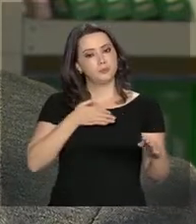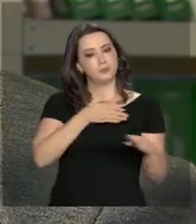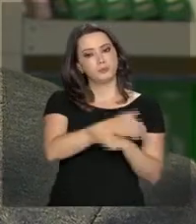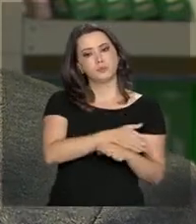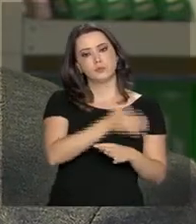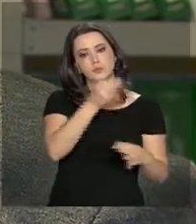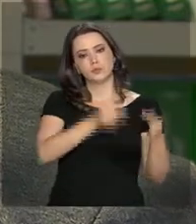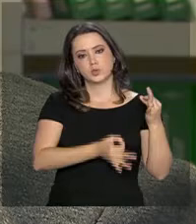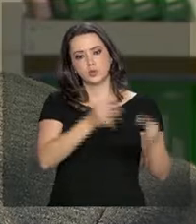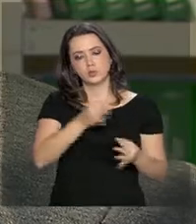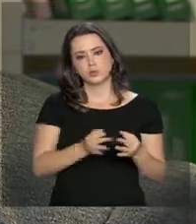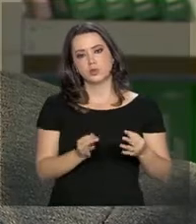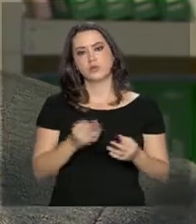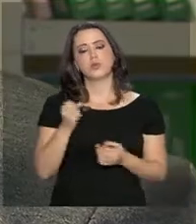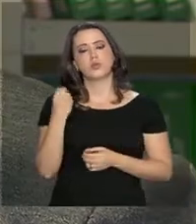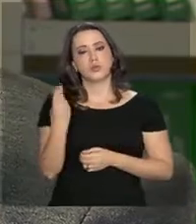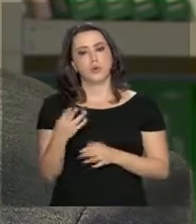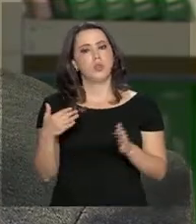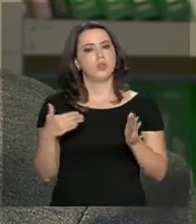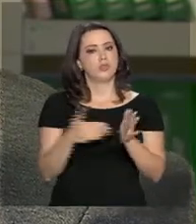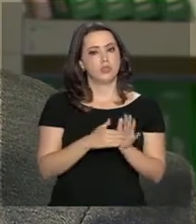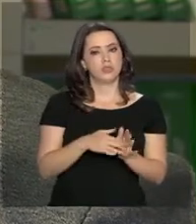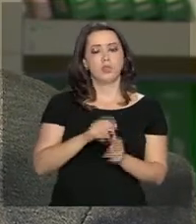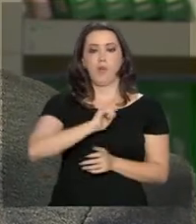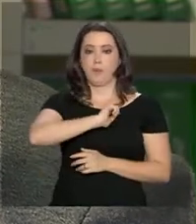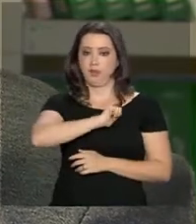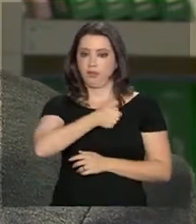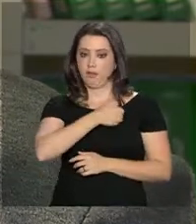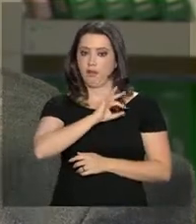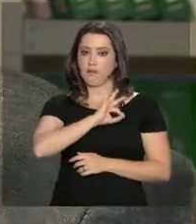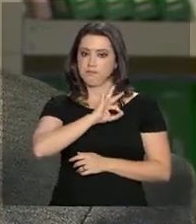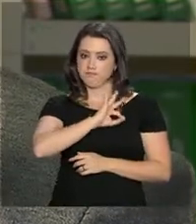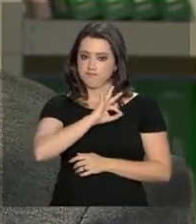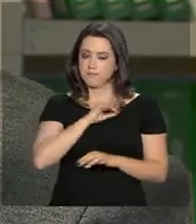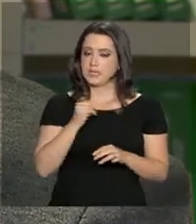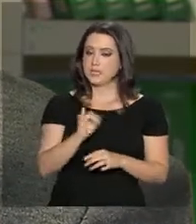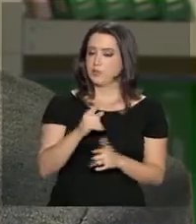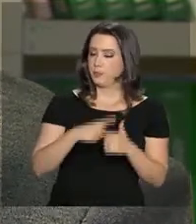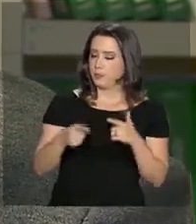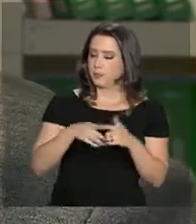poder judiciário ou até uma delegacia de polícia caso haja um dano efetivo à ilha